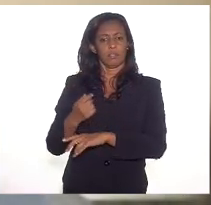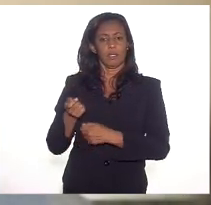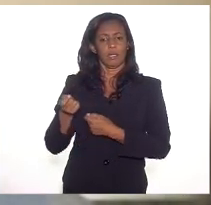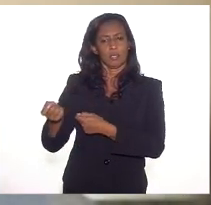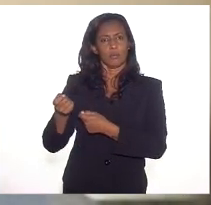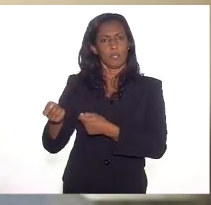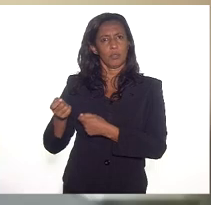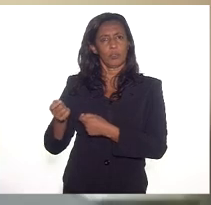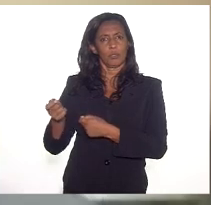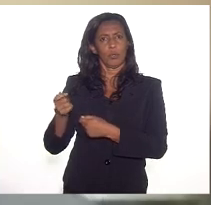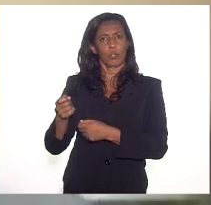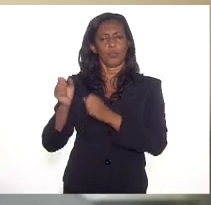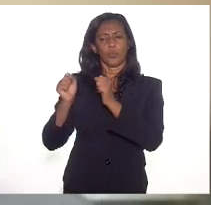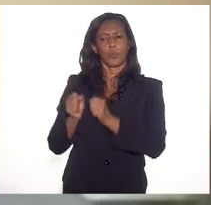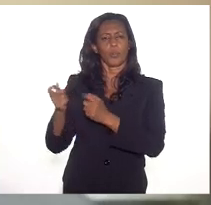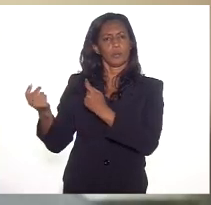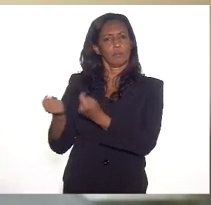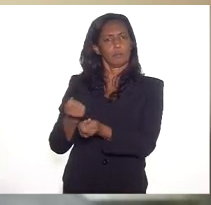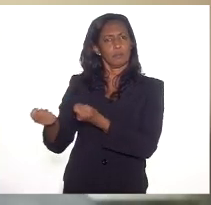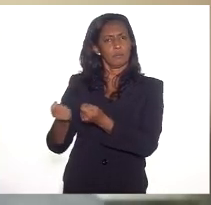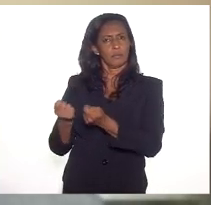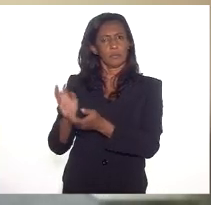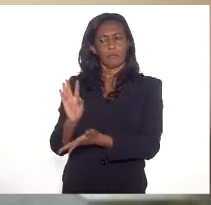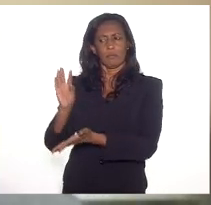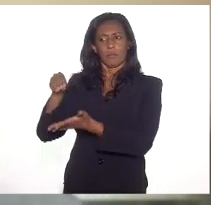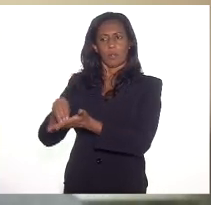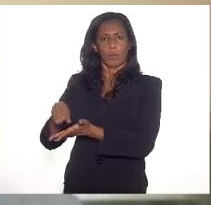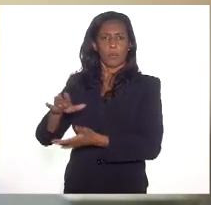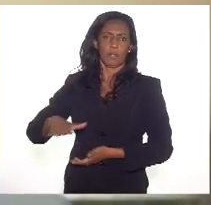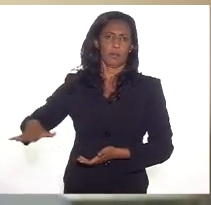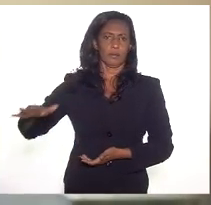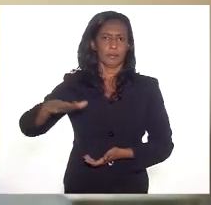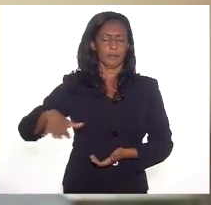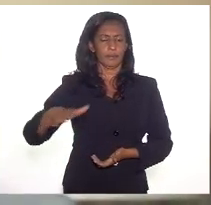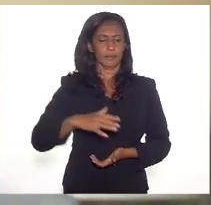especulação imobiliária e do poder econômico para incorporar essas áreas.